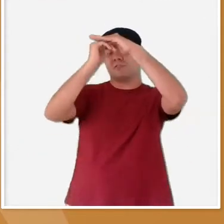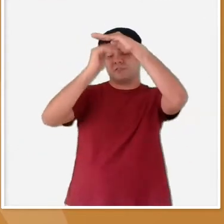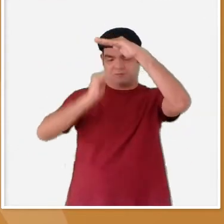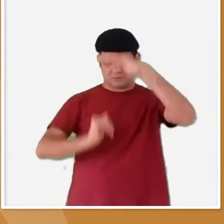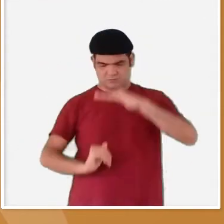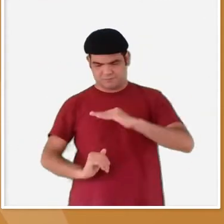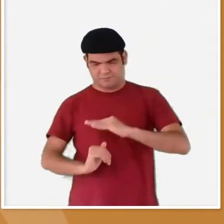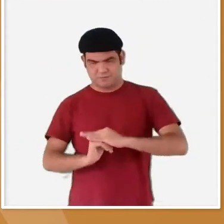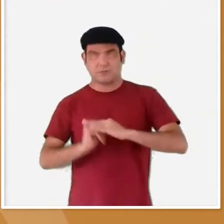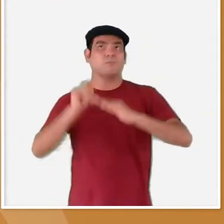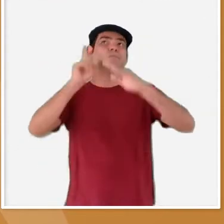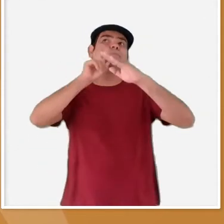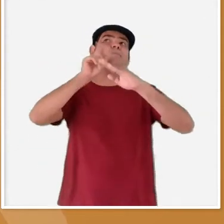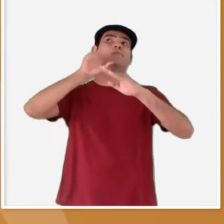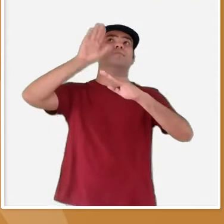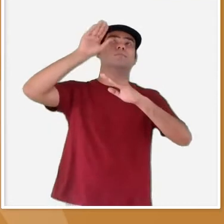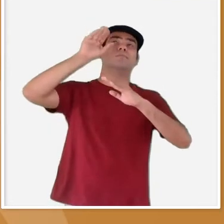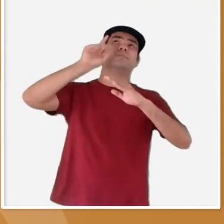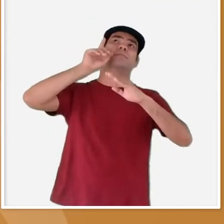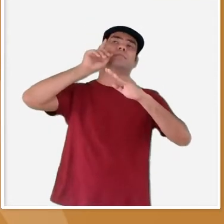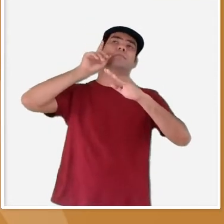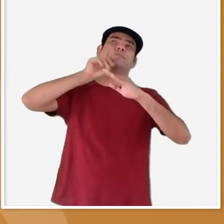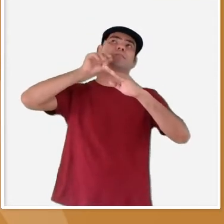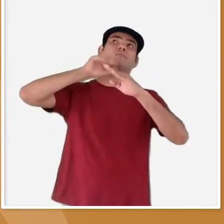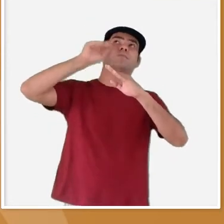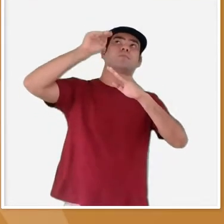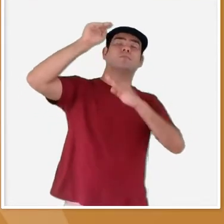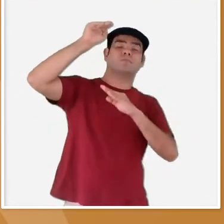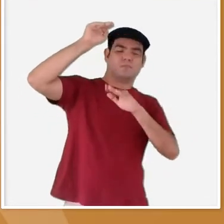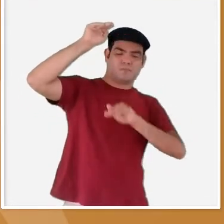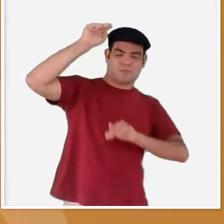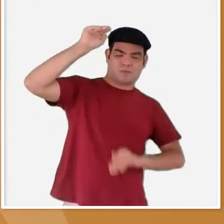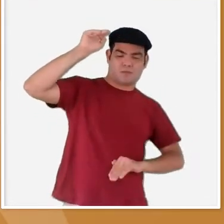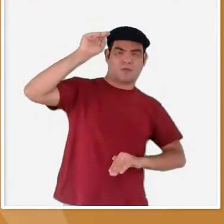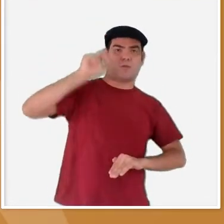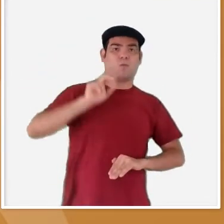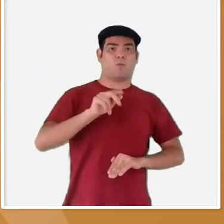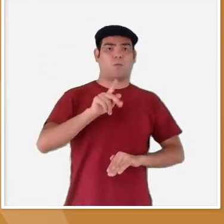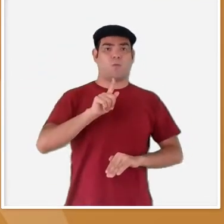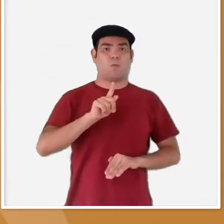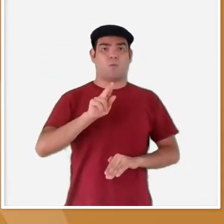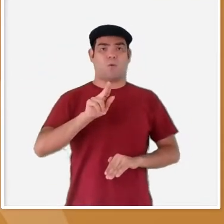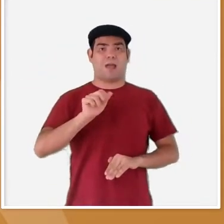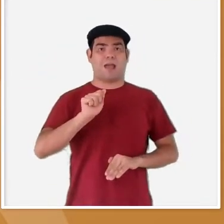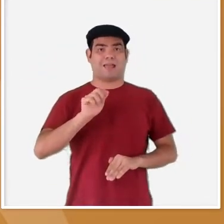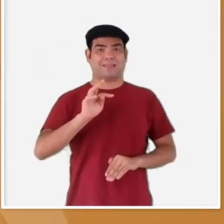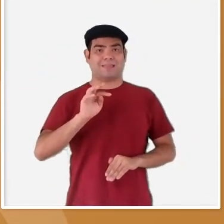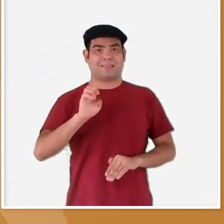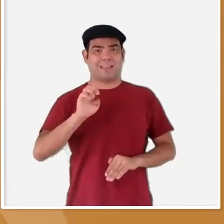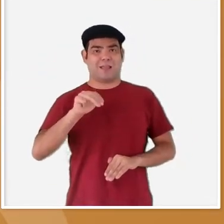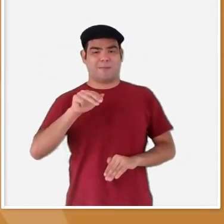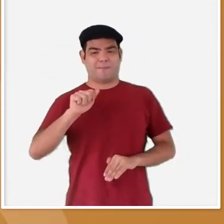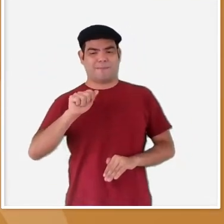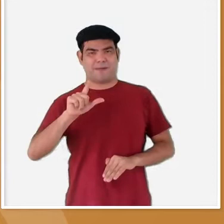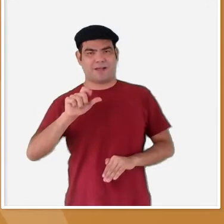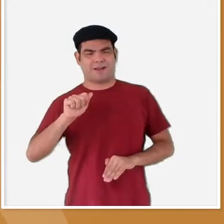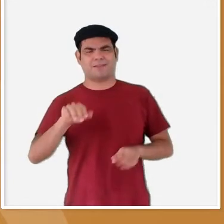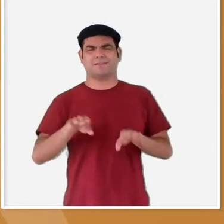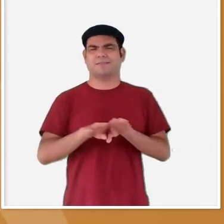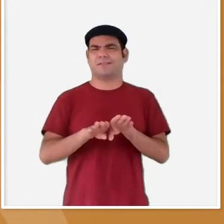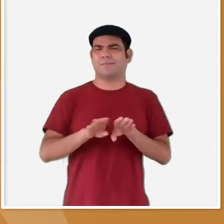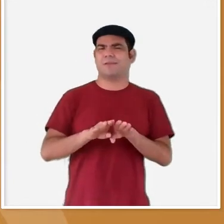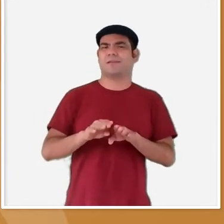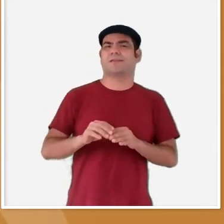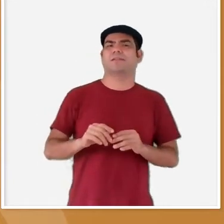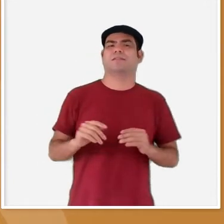Estados Unidos ao norte, tá? E também é banhado pelo Oceano Pacífico ao leste e